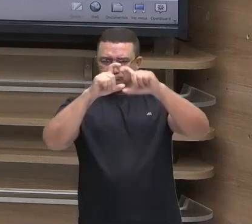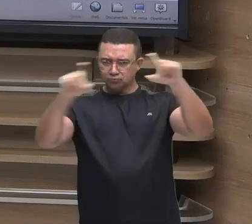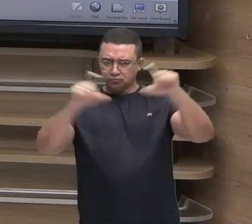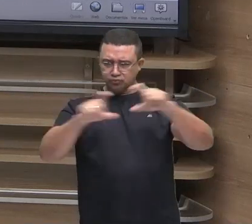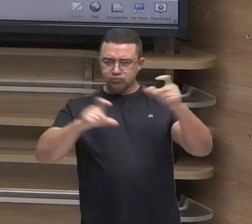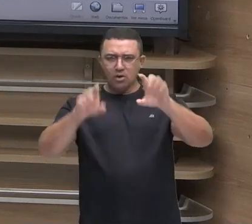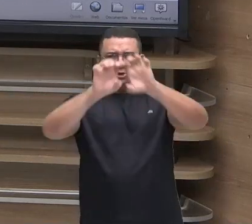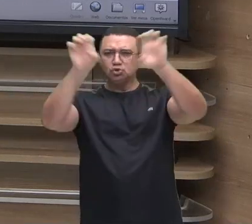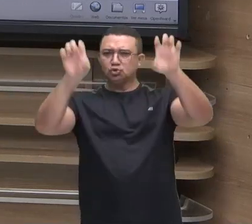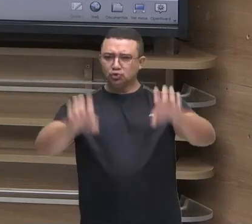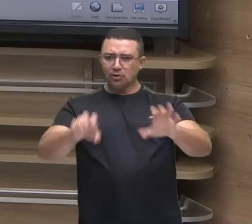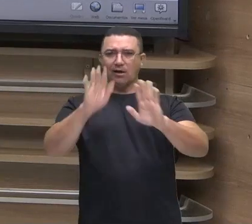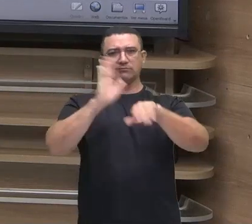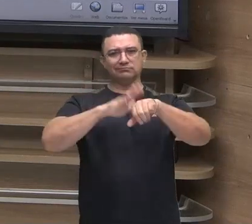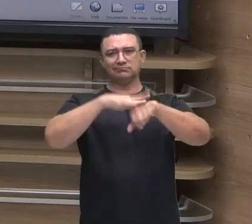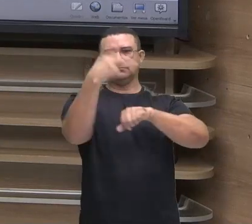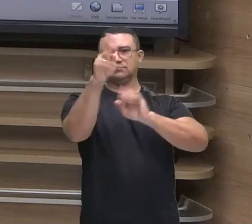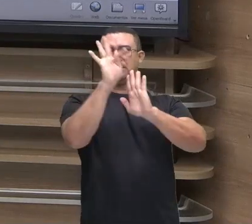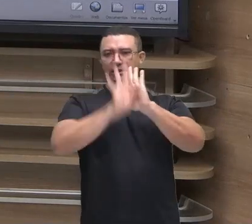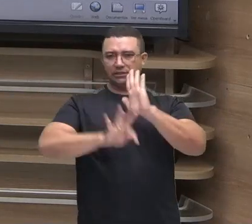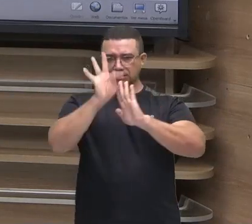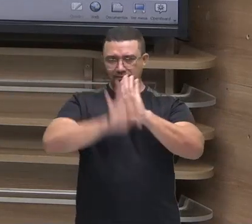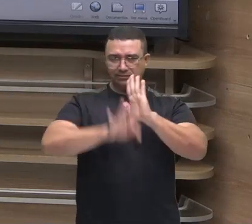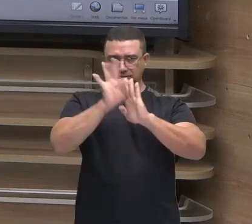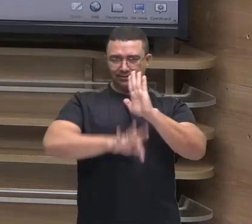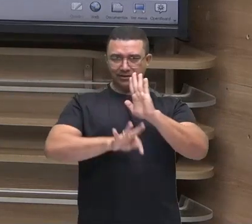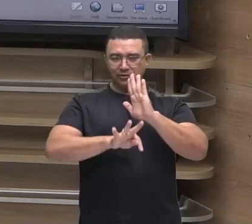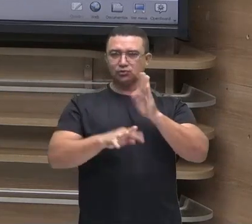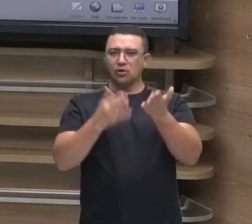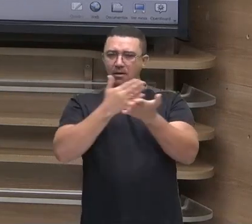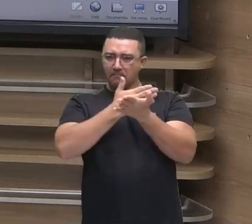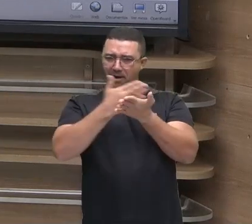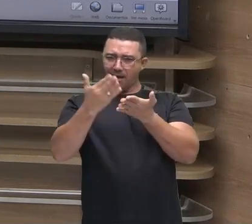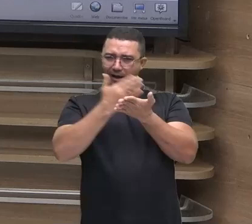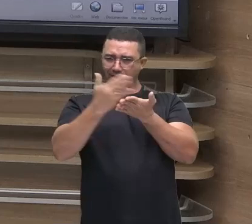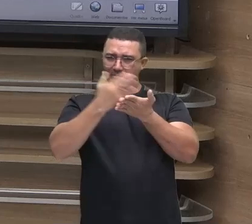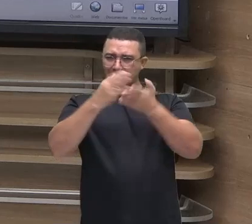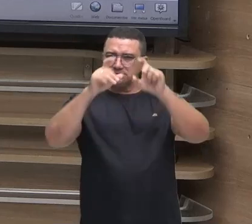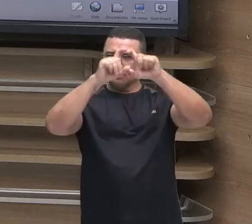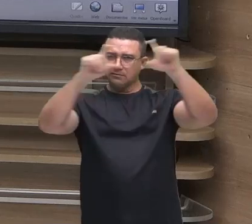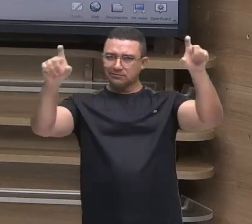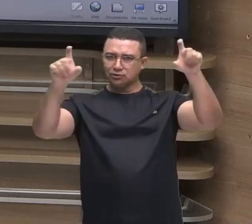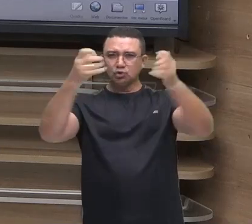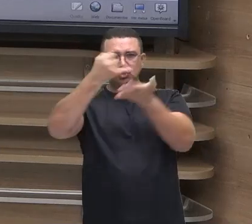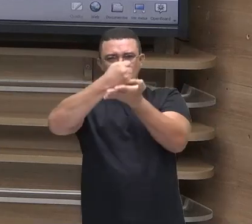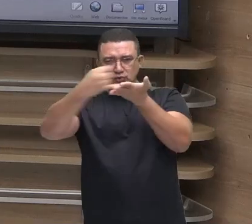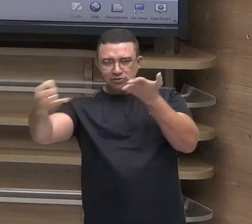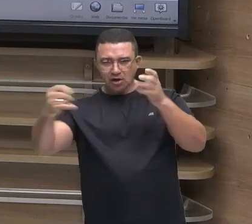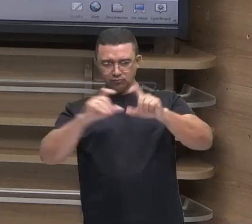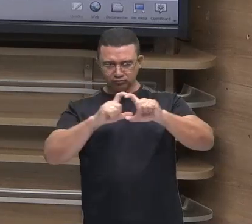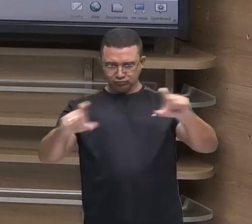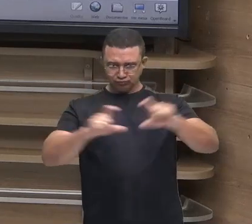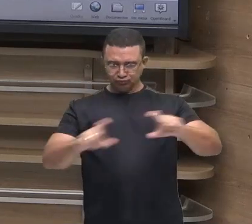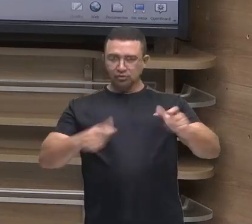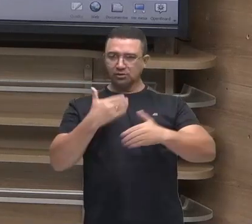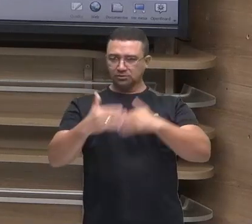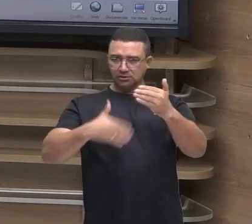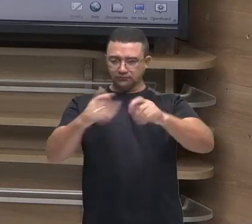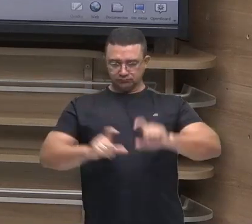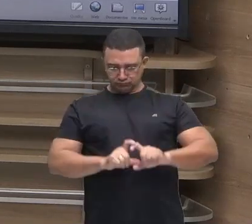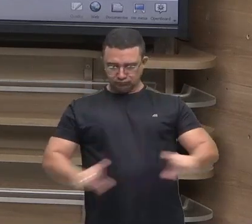seus textos, né? De acordo com isso, com o parágrafo de introdução, o desenvolvimento e a conclusão, porque eles são essenciais